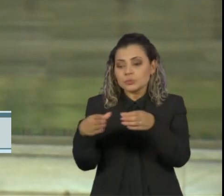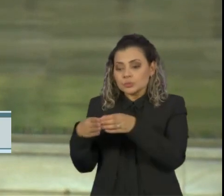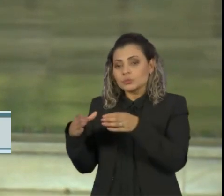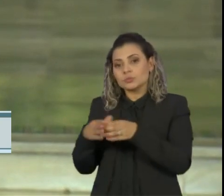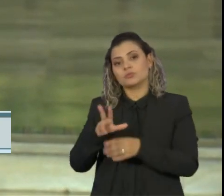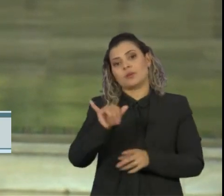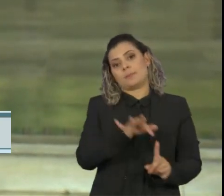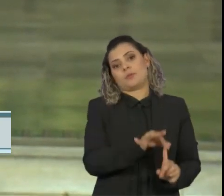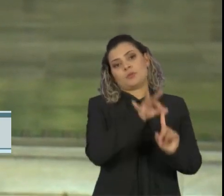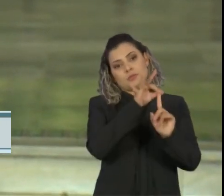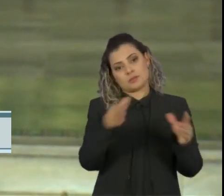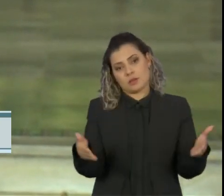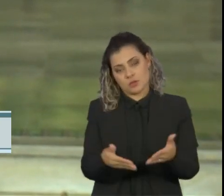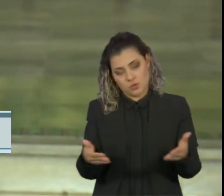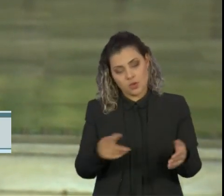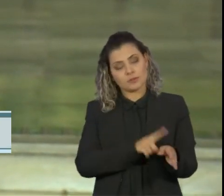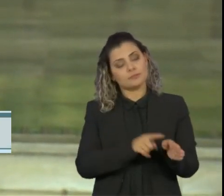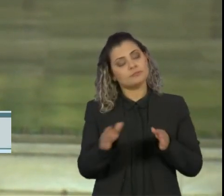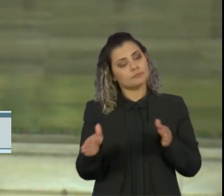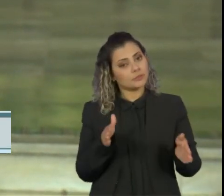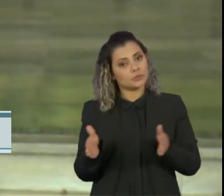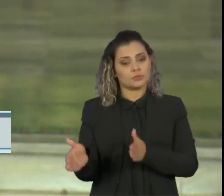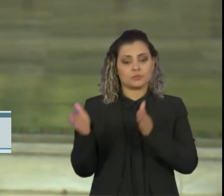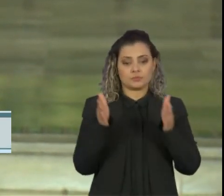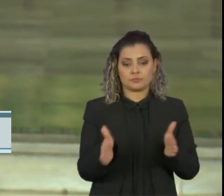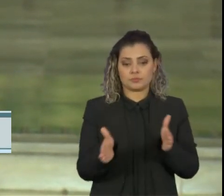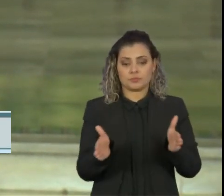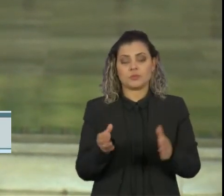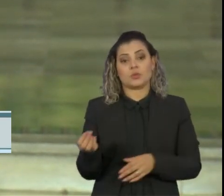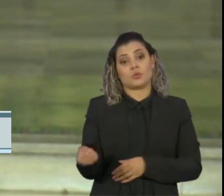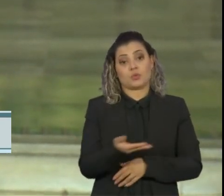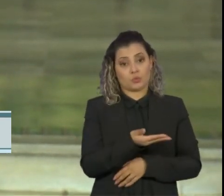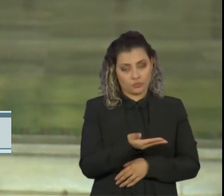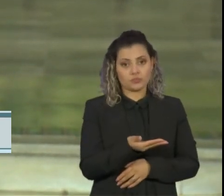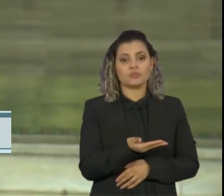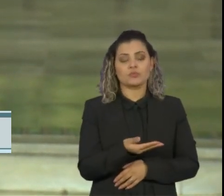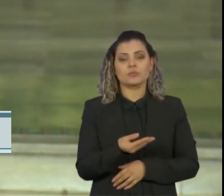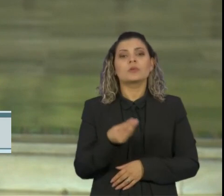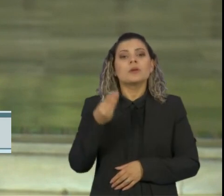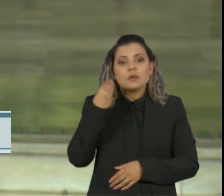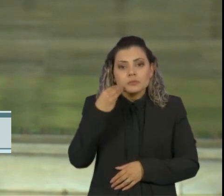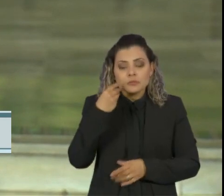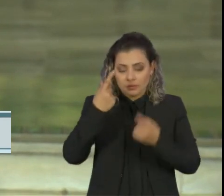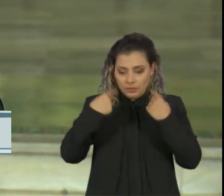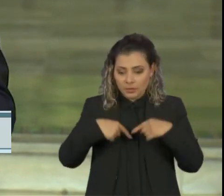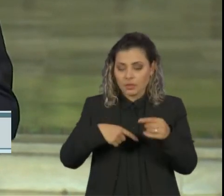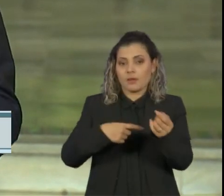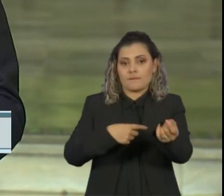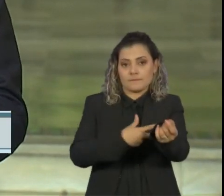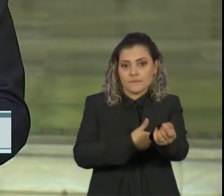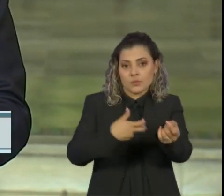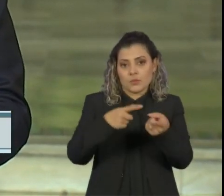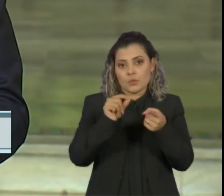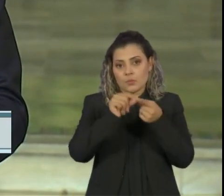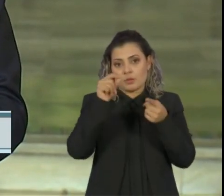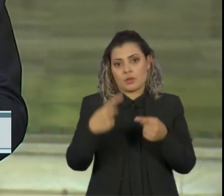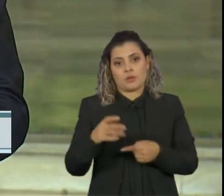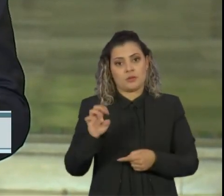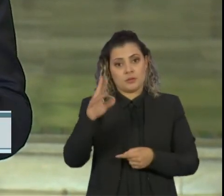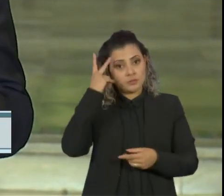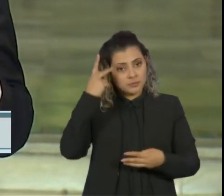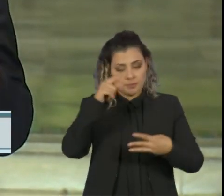serão priorizadas nesta nova etapa de testagem em São Paulo. São essas